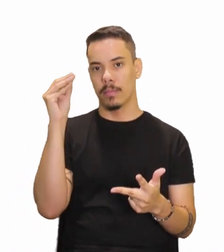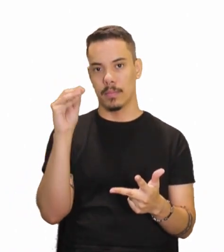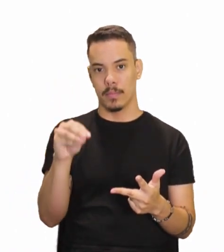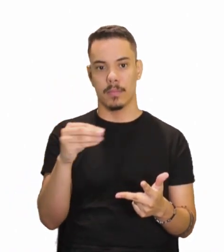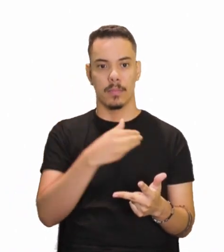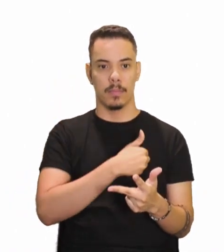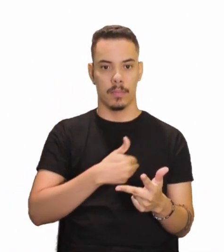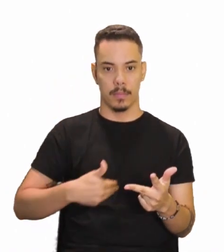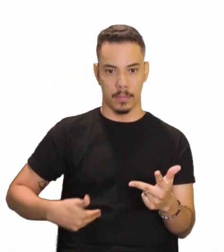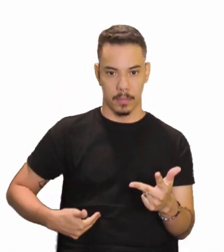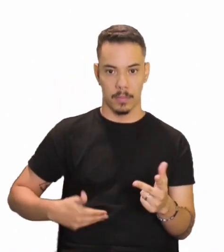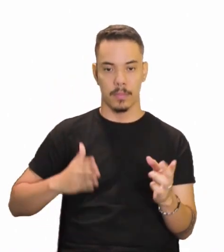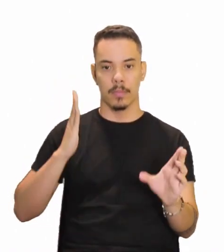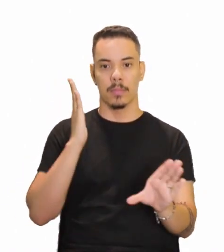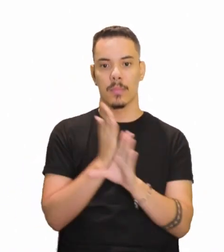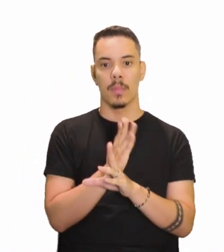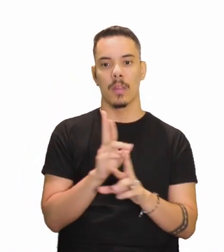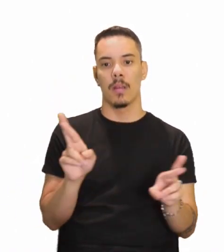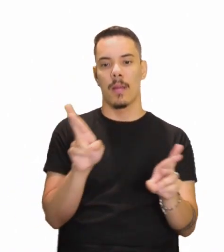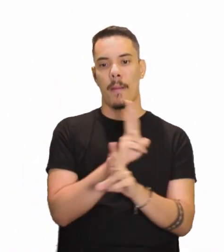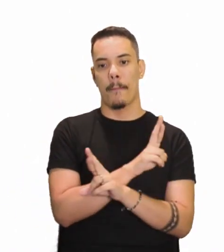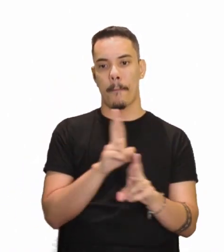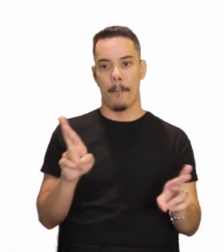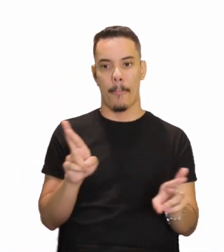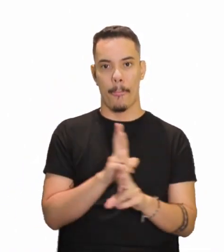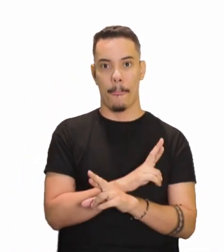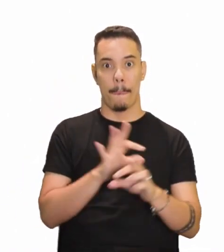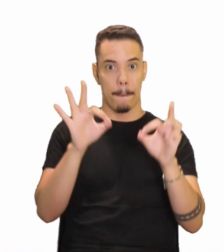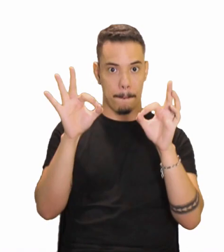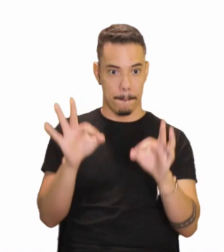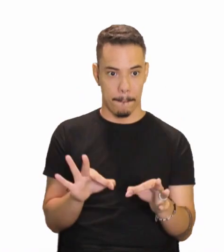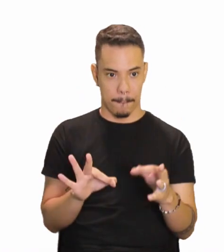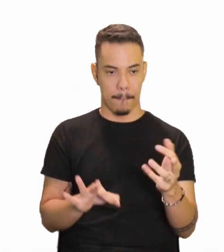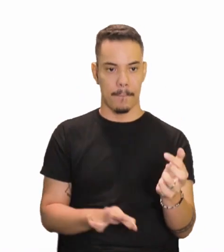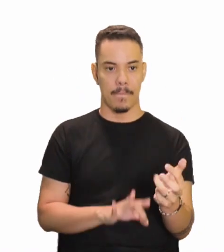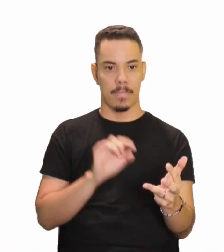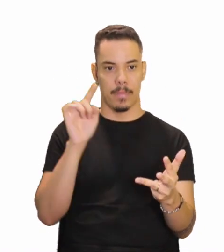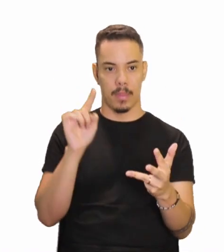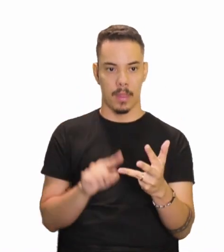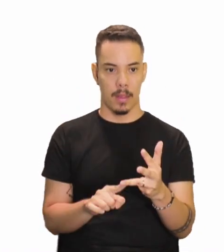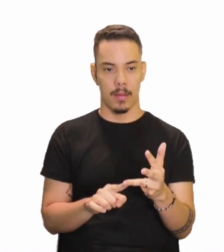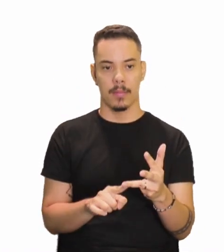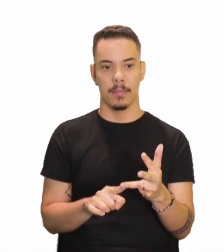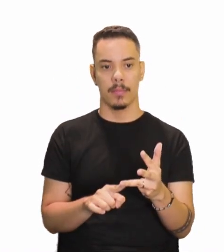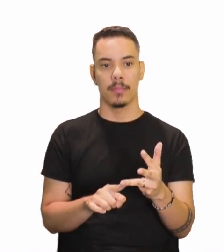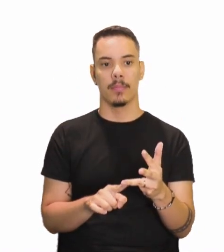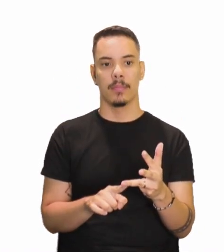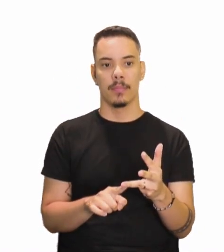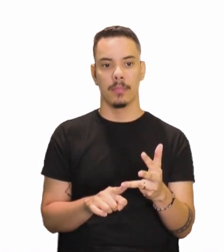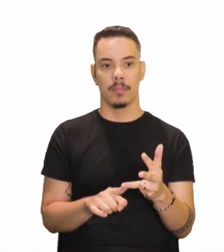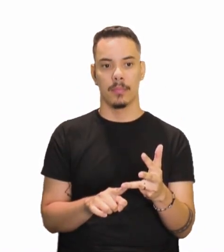menosprezo governamental com relação à questão ecologicamente corretas de